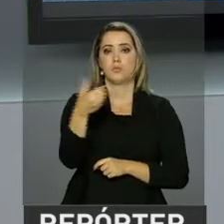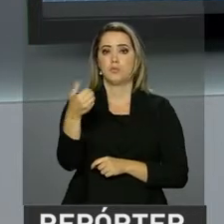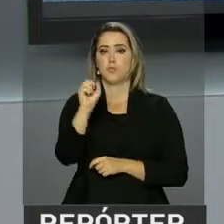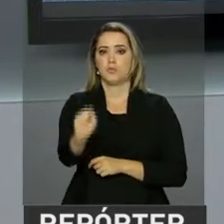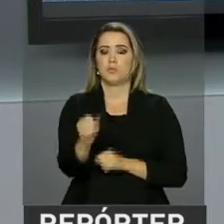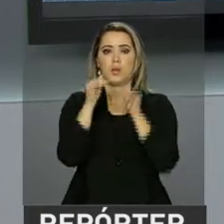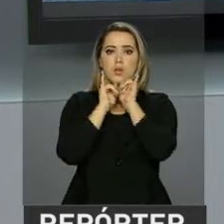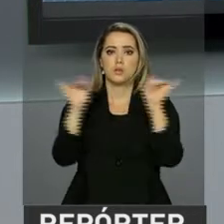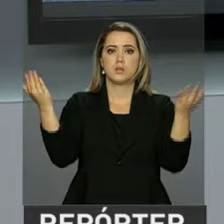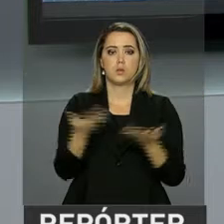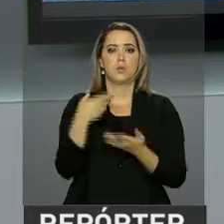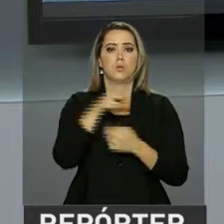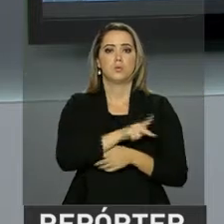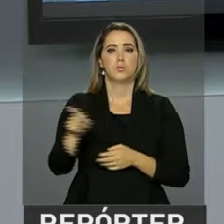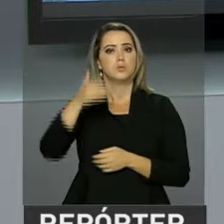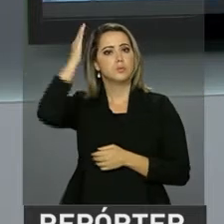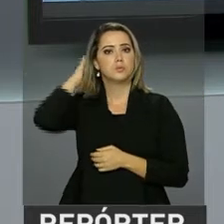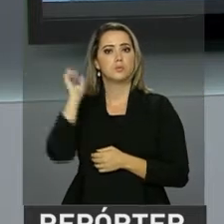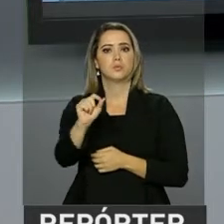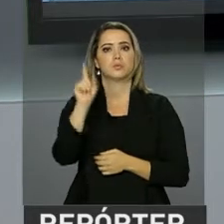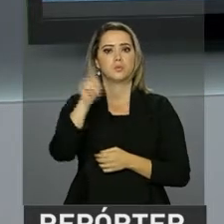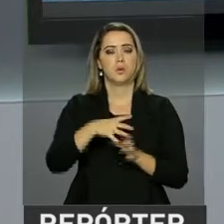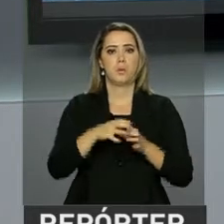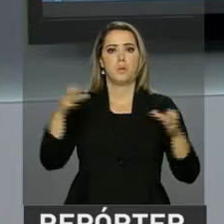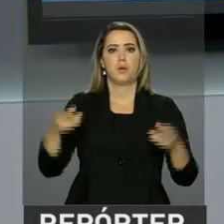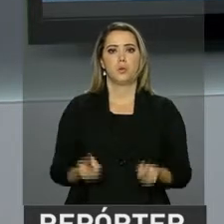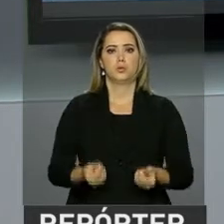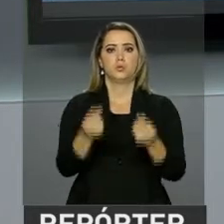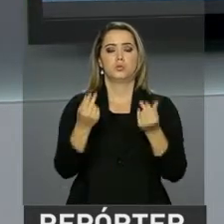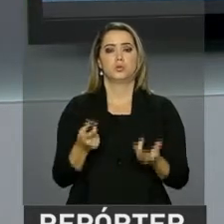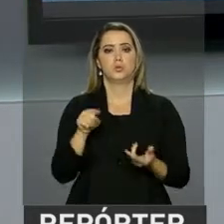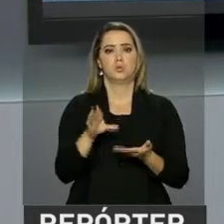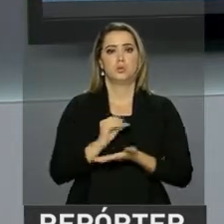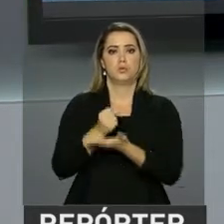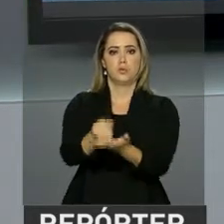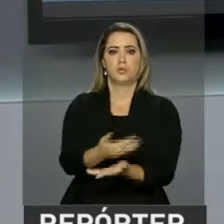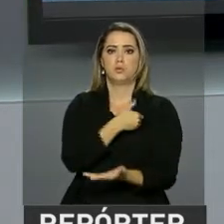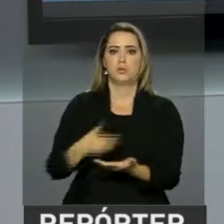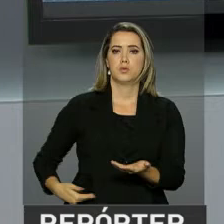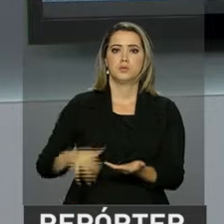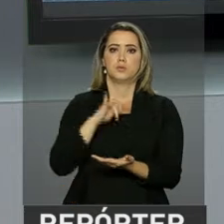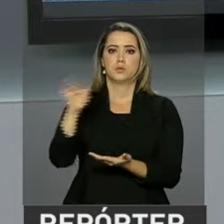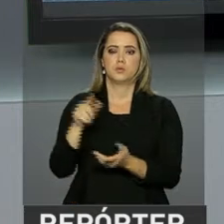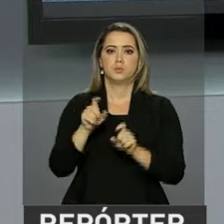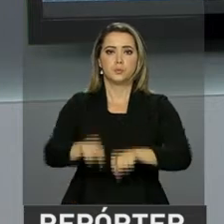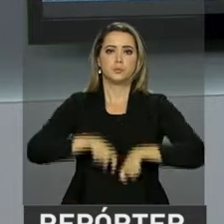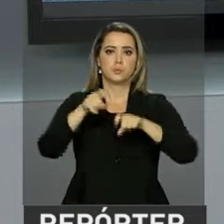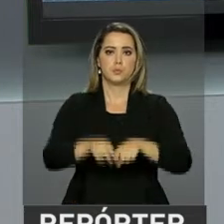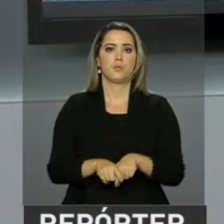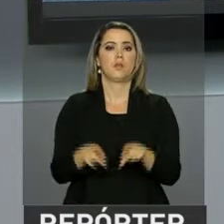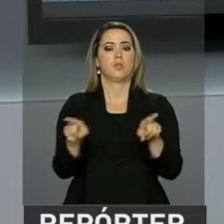2017-2018, anunciado hoje pelo presidente Michel Temer. É o maior volume de recursos destinados pelo governo federal ao